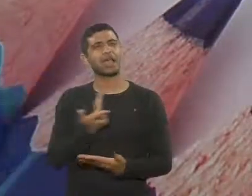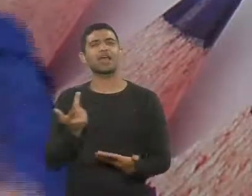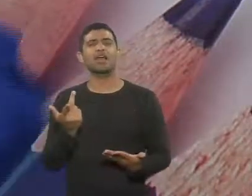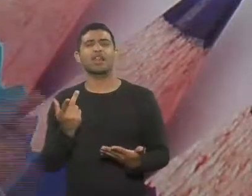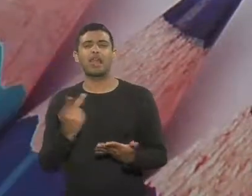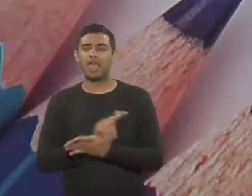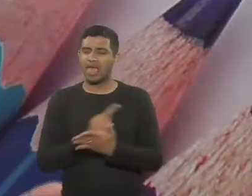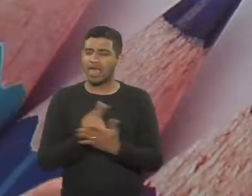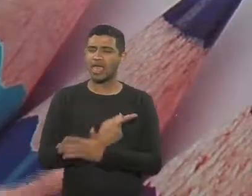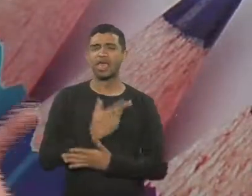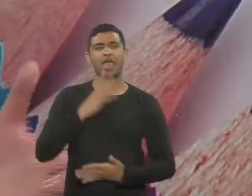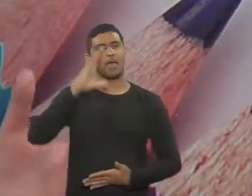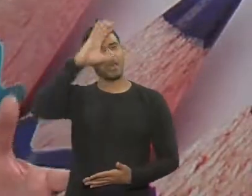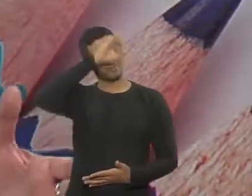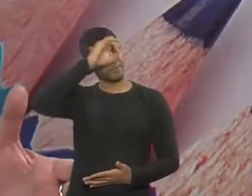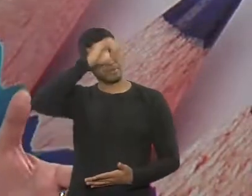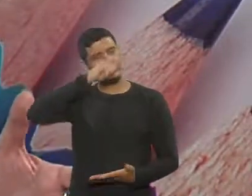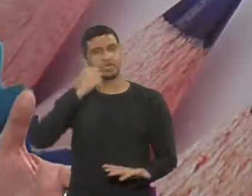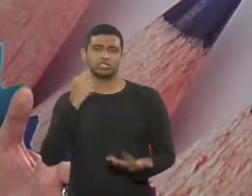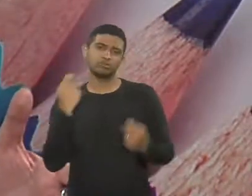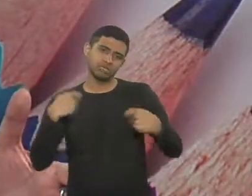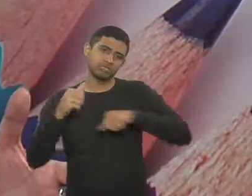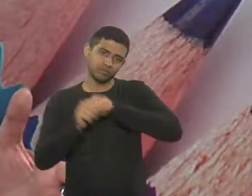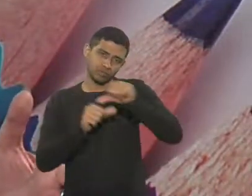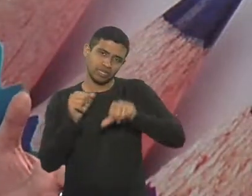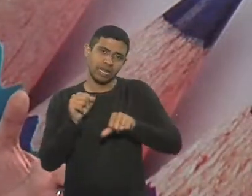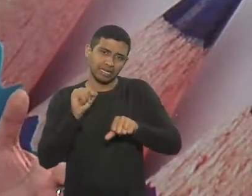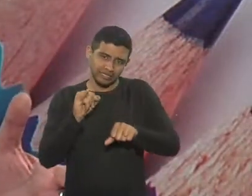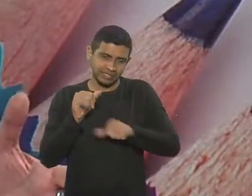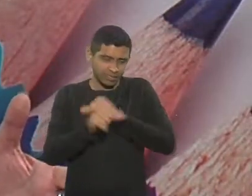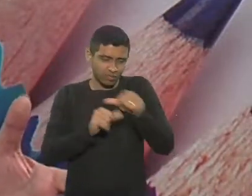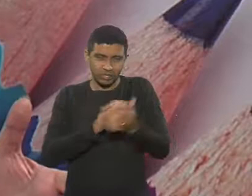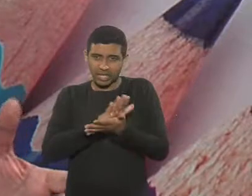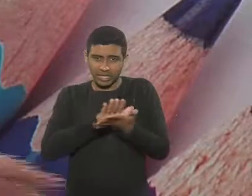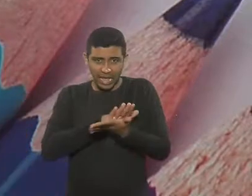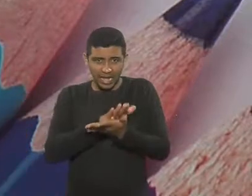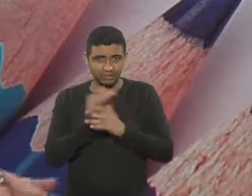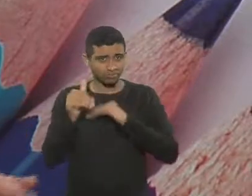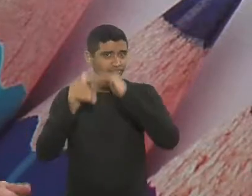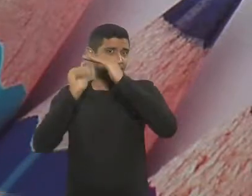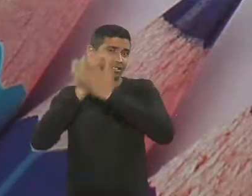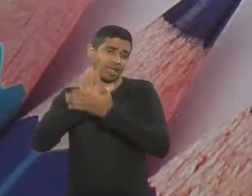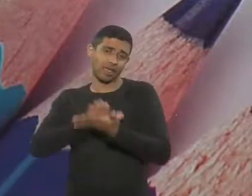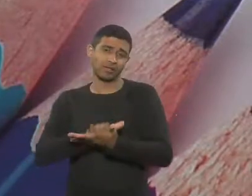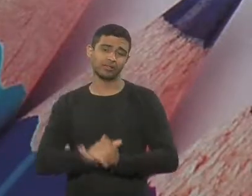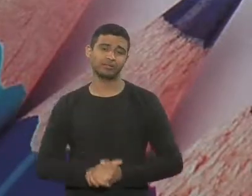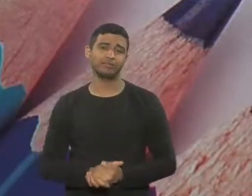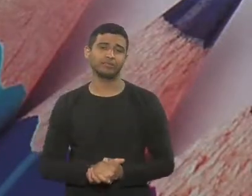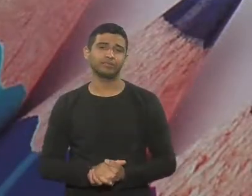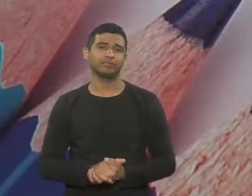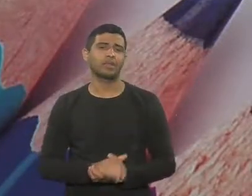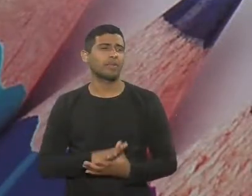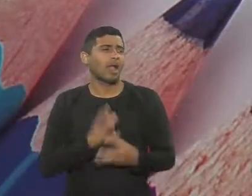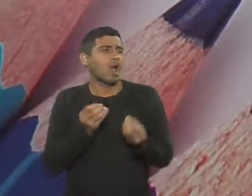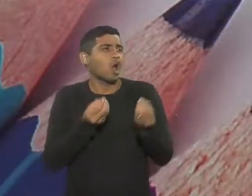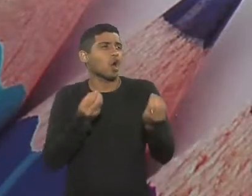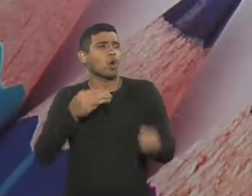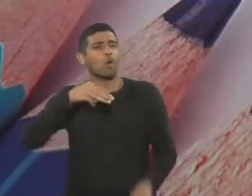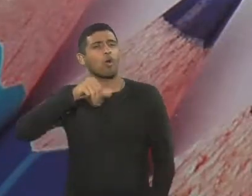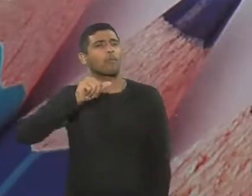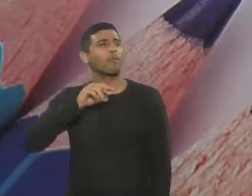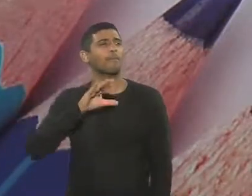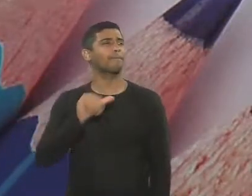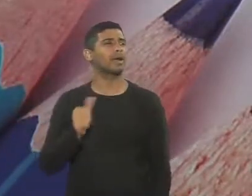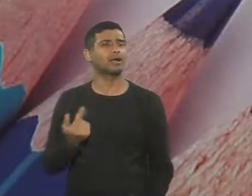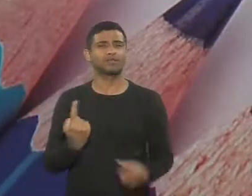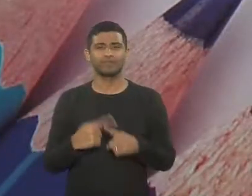muda, quando a gente se mexe. Porque senão você fica parado, né? Não tem evolução. Congelado. Como é que é isso, Márcia?